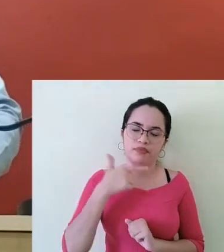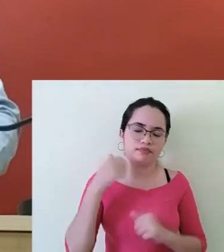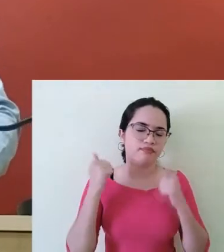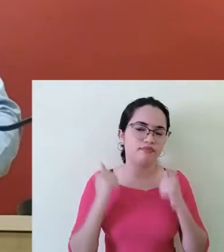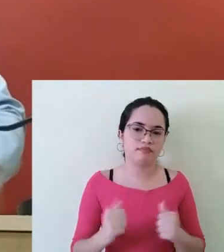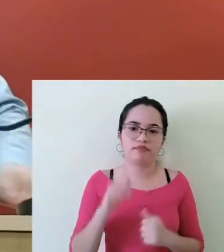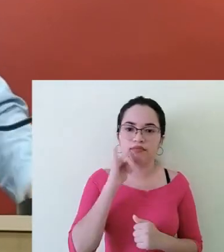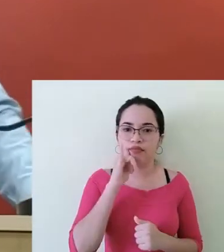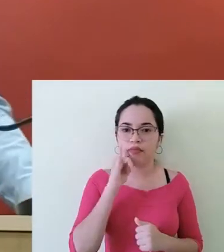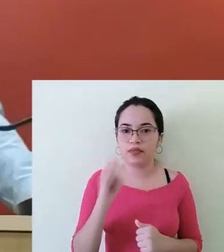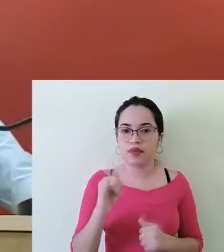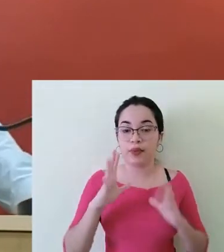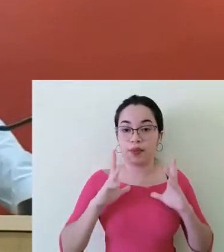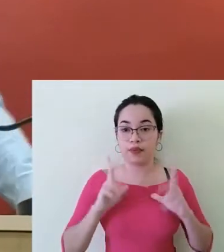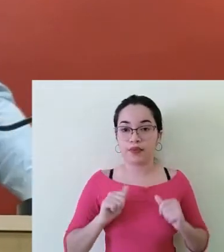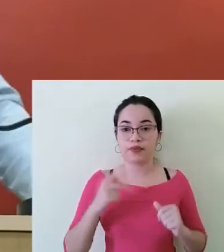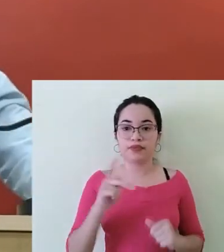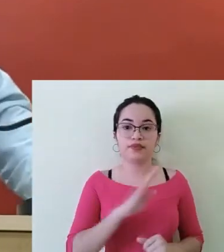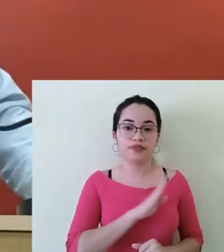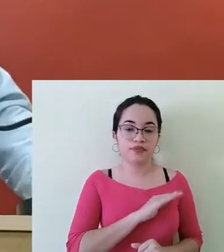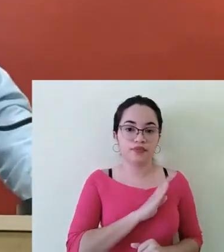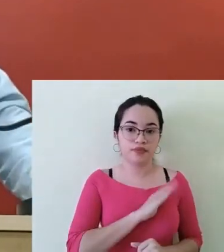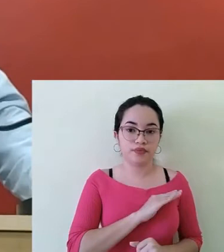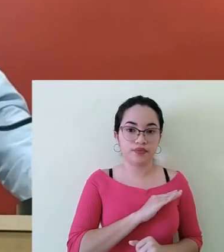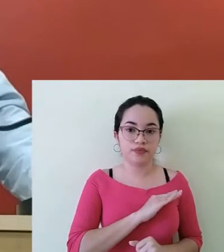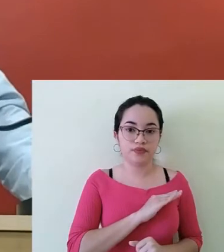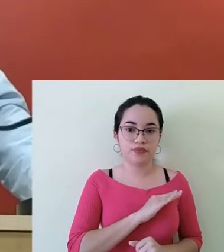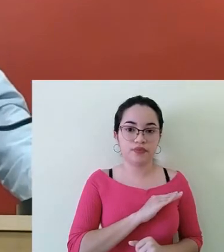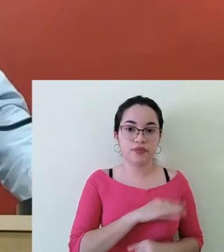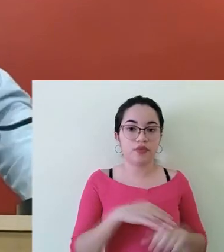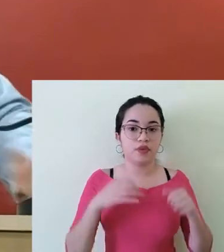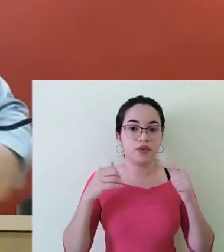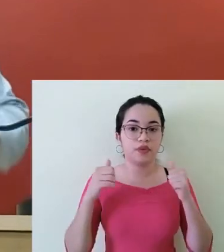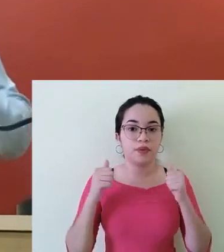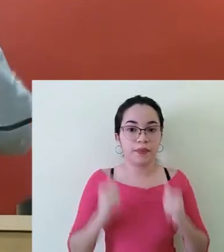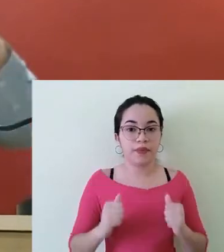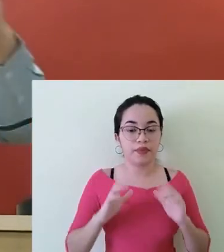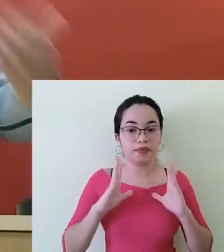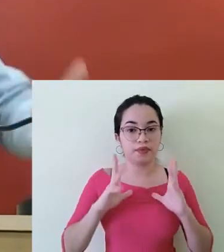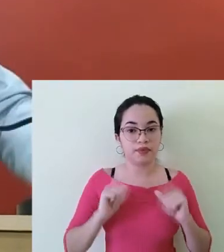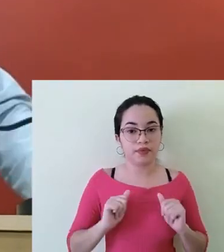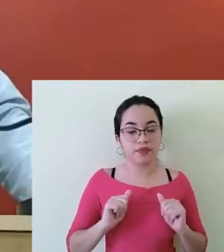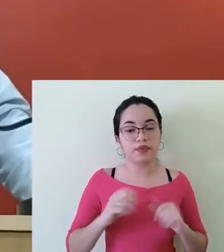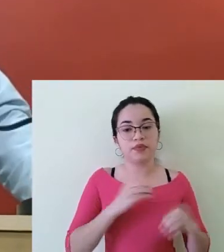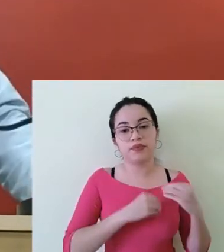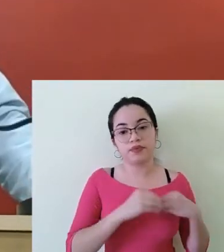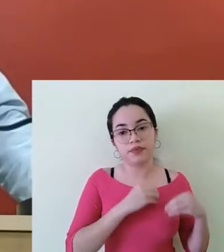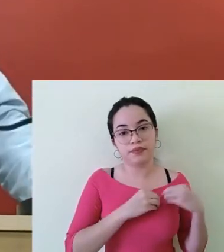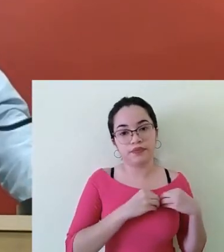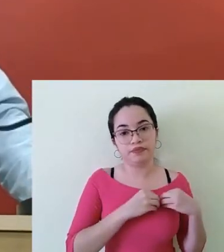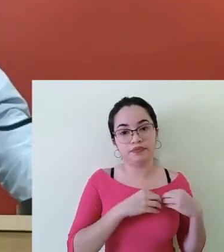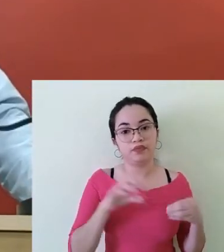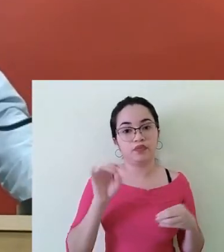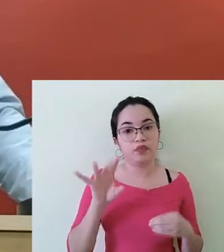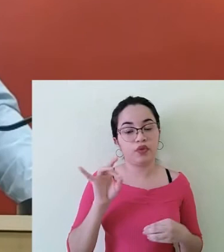pode dizer que purificou o seu coração, que pode se purificar dos